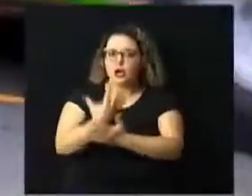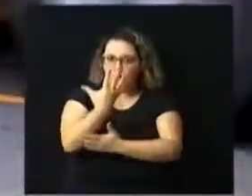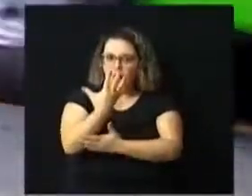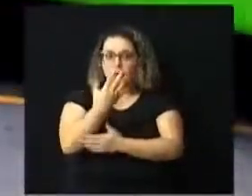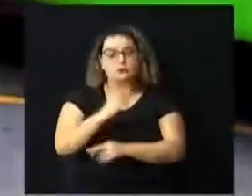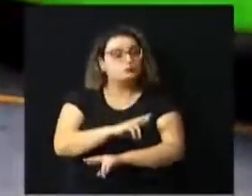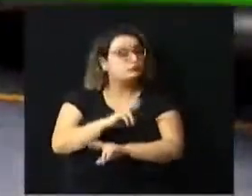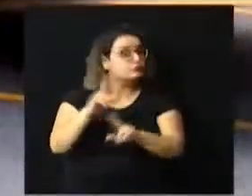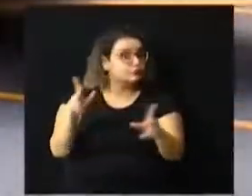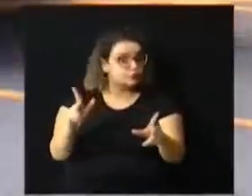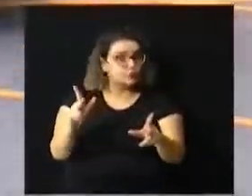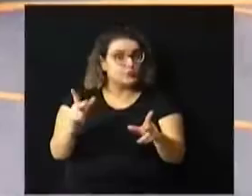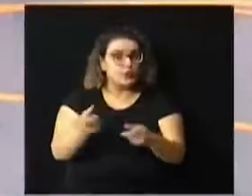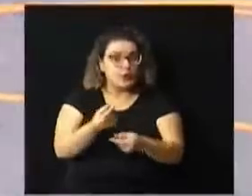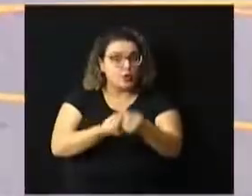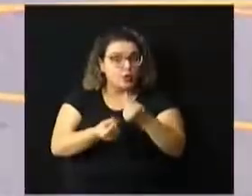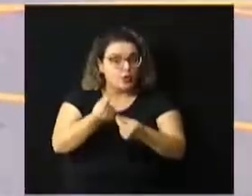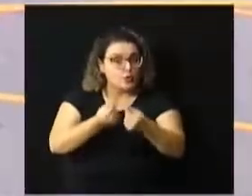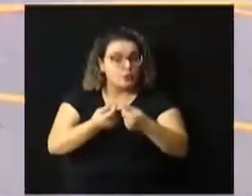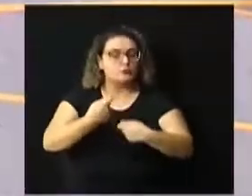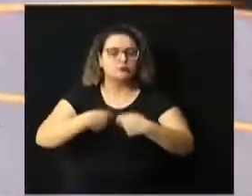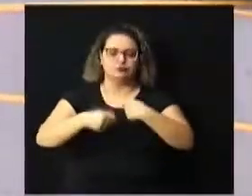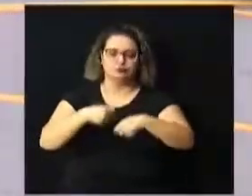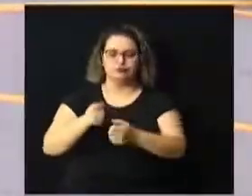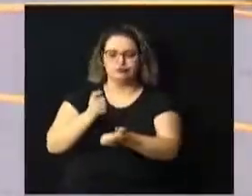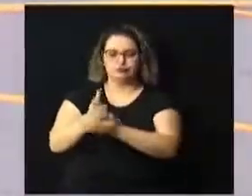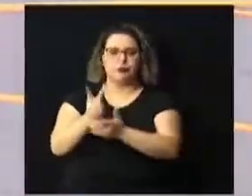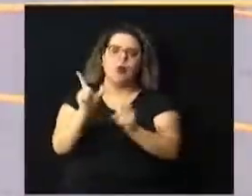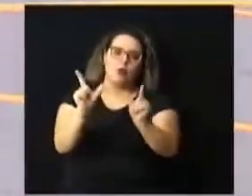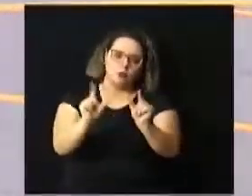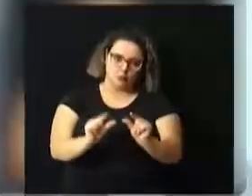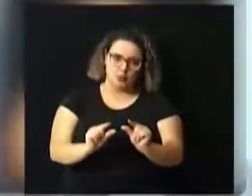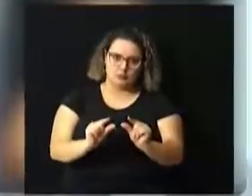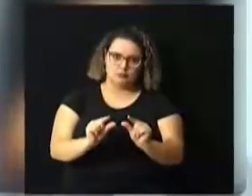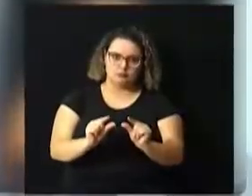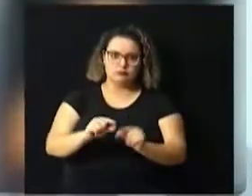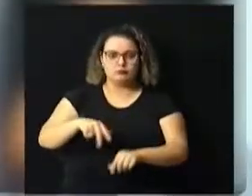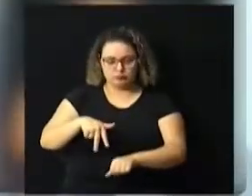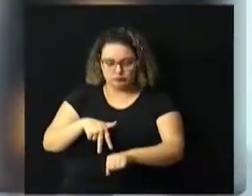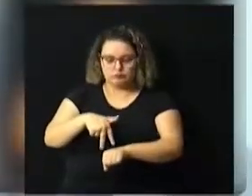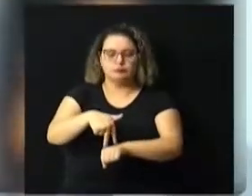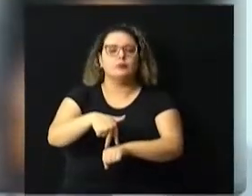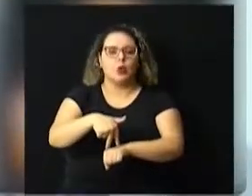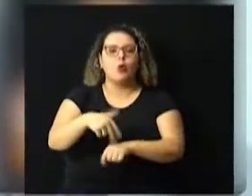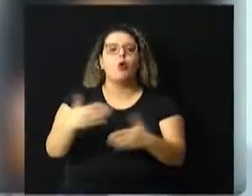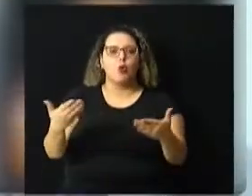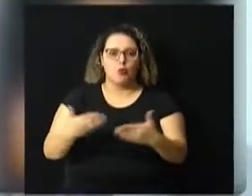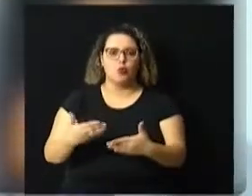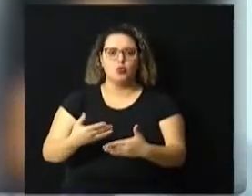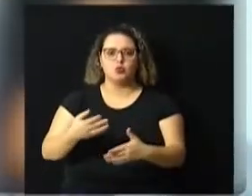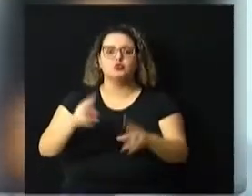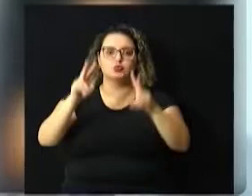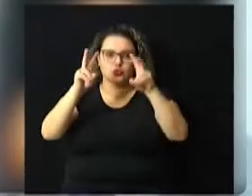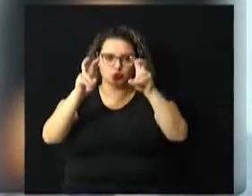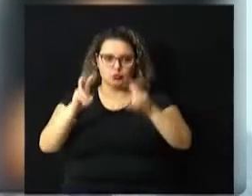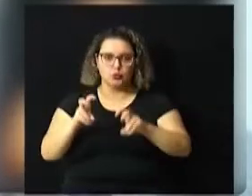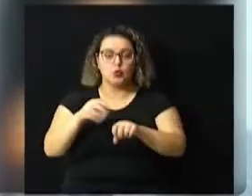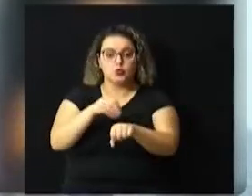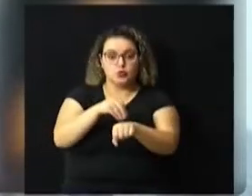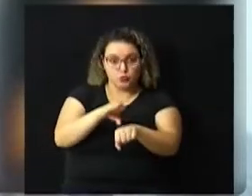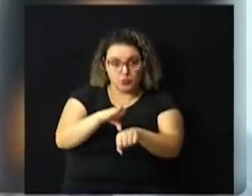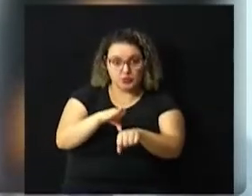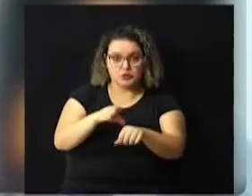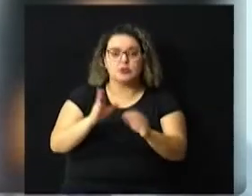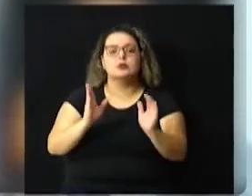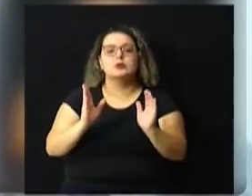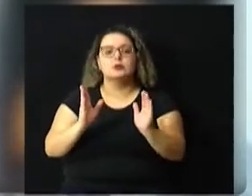O diferencial seriam as taxas de administração, que seriam menores. Eu venho aqui hoje trazer um assunto de uma indicação